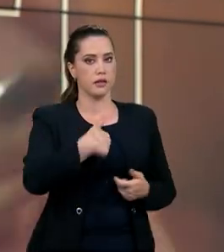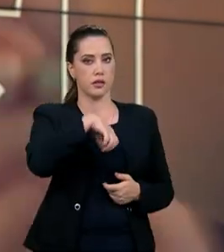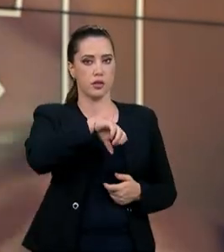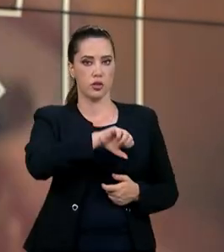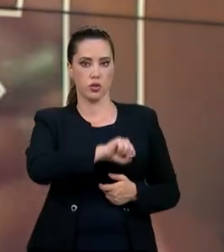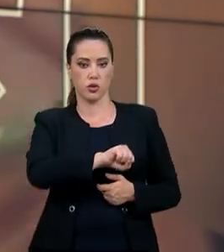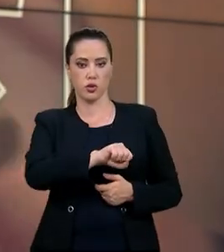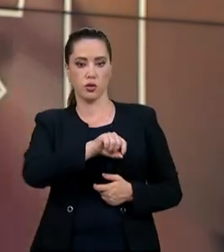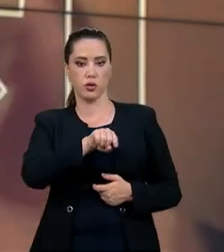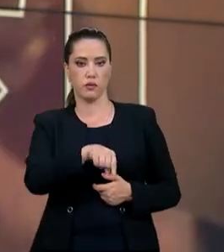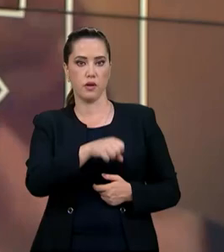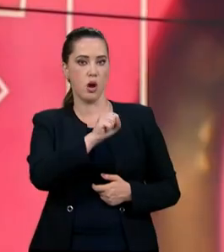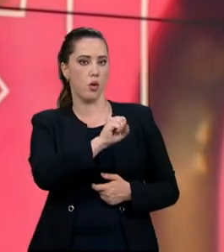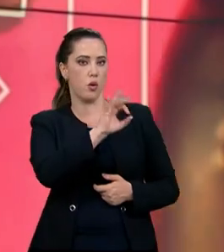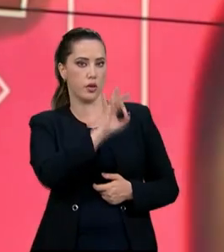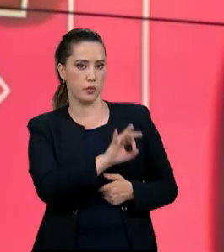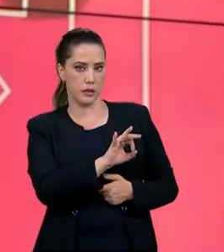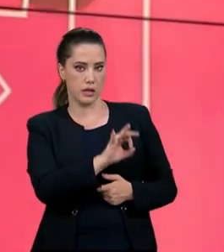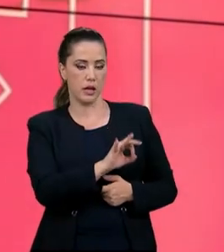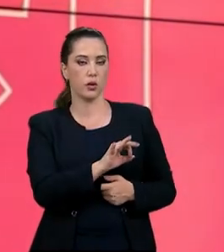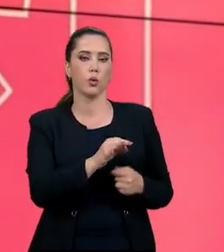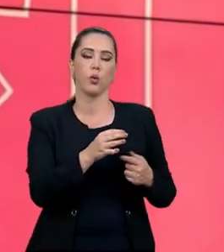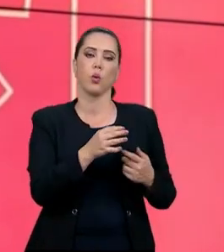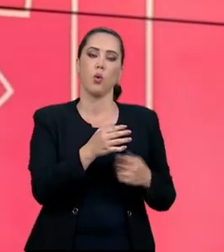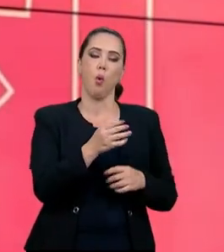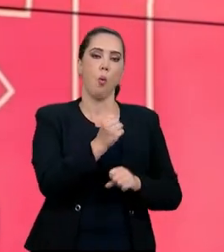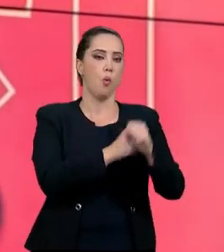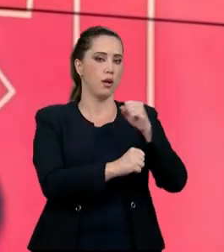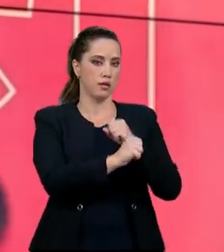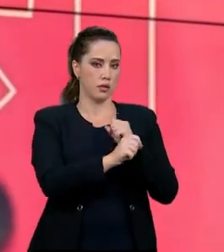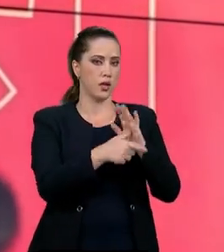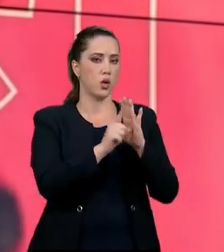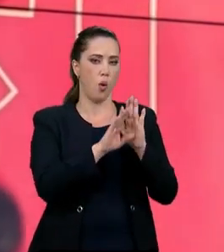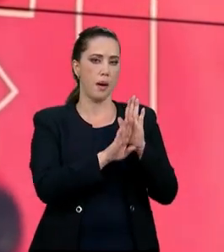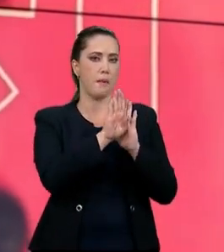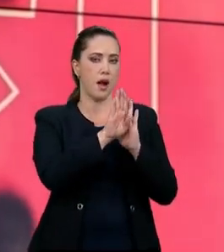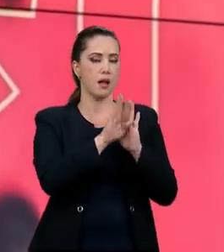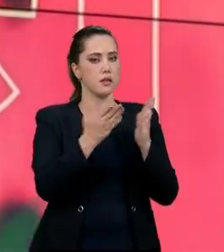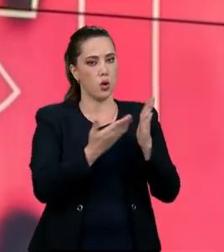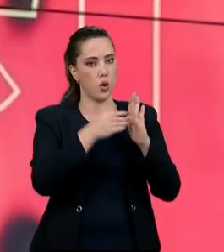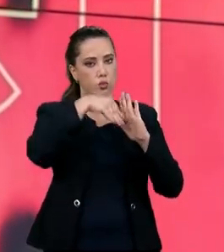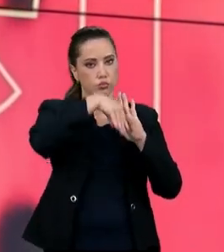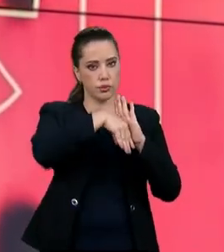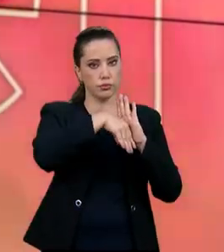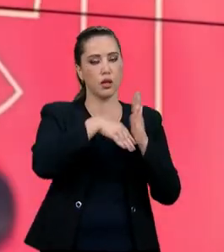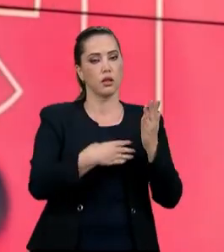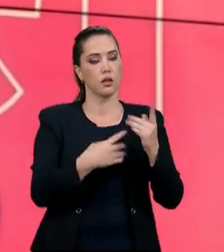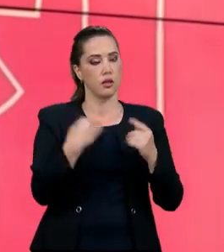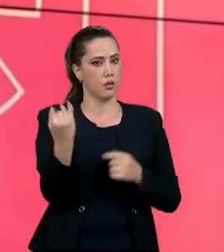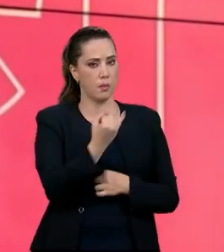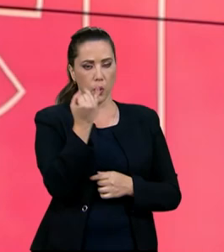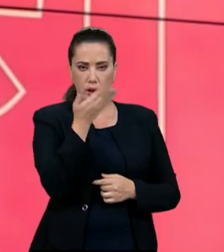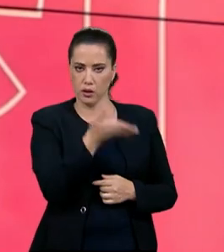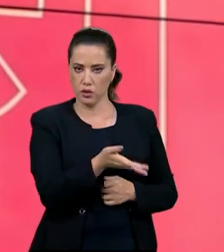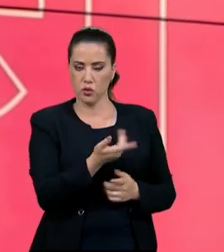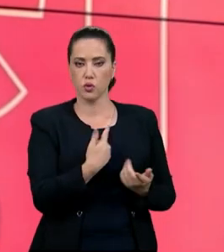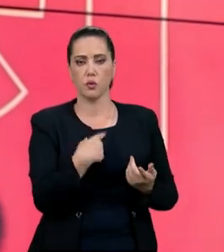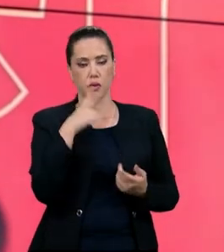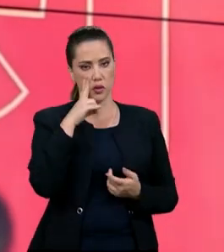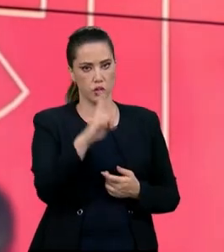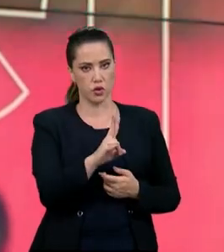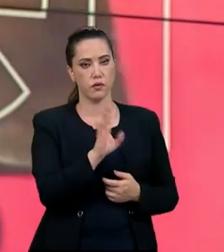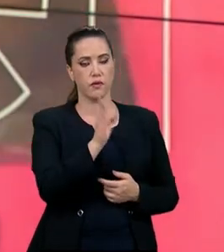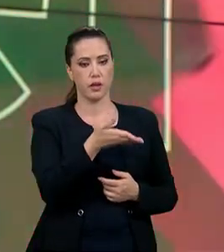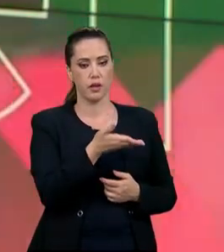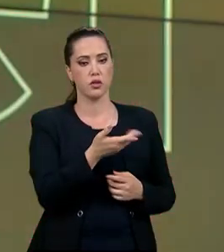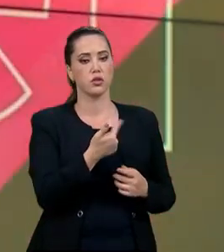número é 19,5%. Então, houve uma redução do gasto total do governo em relação ao PIB. A gente já teve aqui os números do Tesouro, mostram um superávit